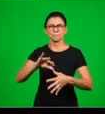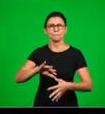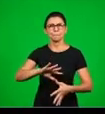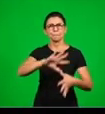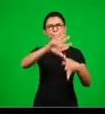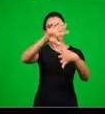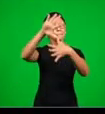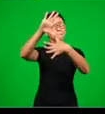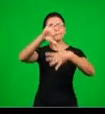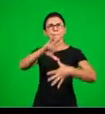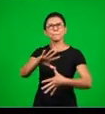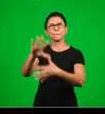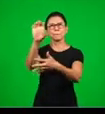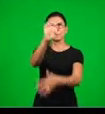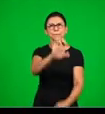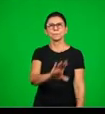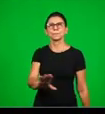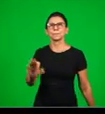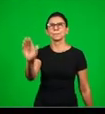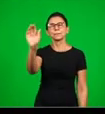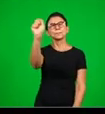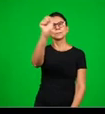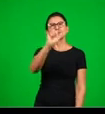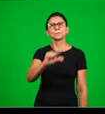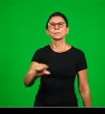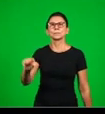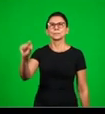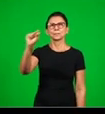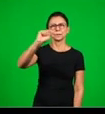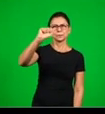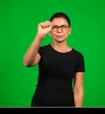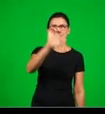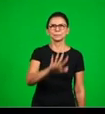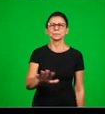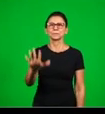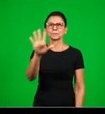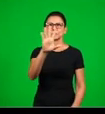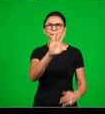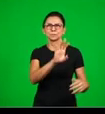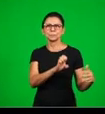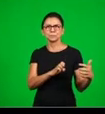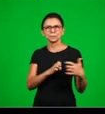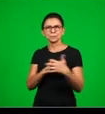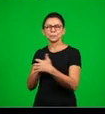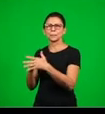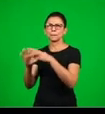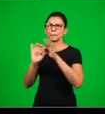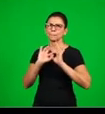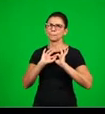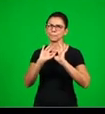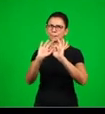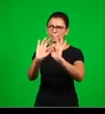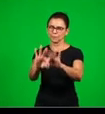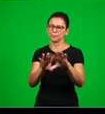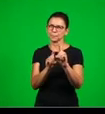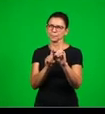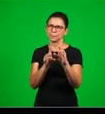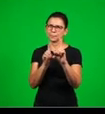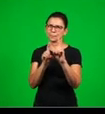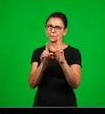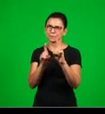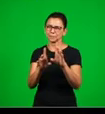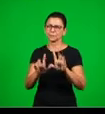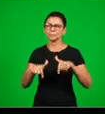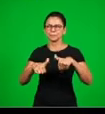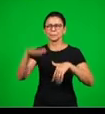Américas, Europa, África, Ásia e Oceania, conectadas pela mesma doutrina, pela direção